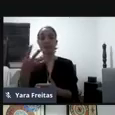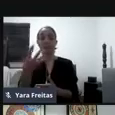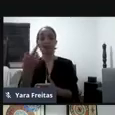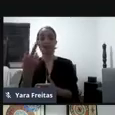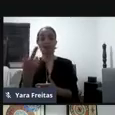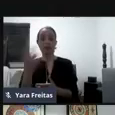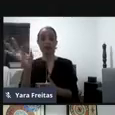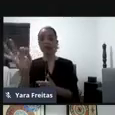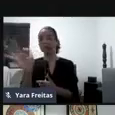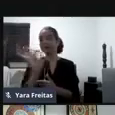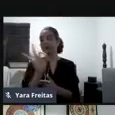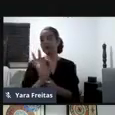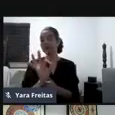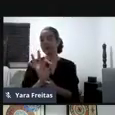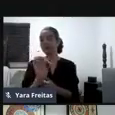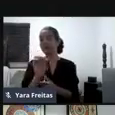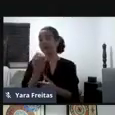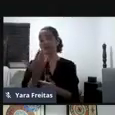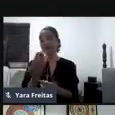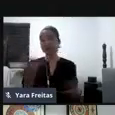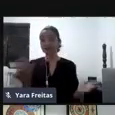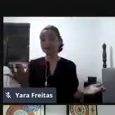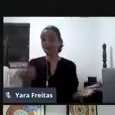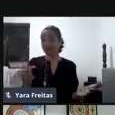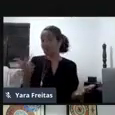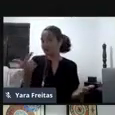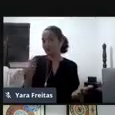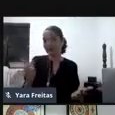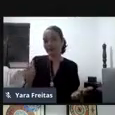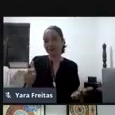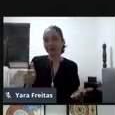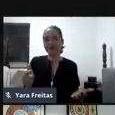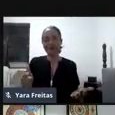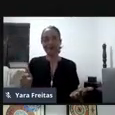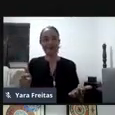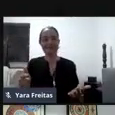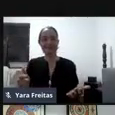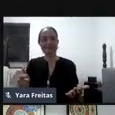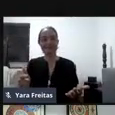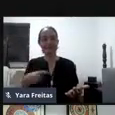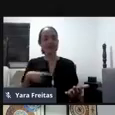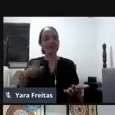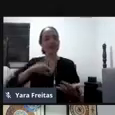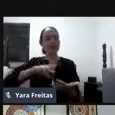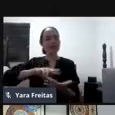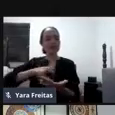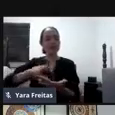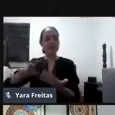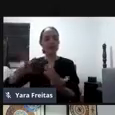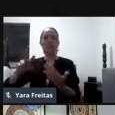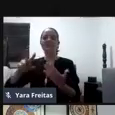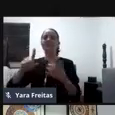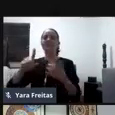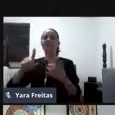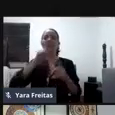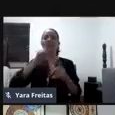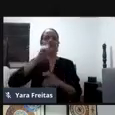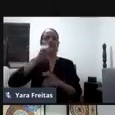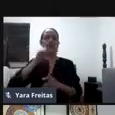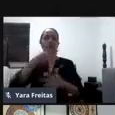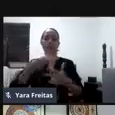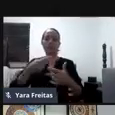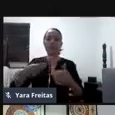42%, né, não tiveram. Então, tiveram outros fatores envolvidos além da genética, tá?